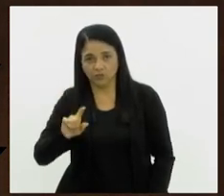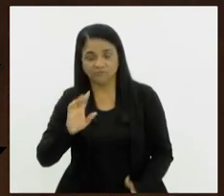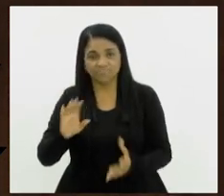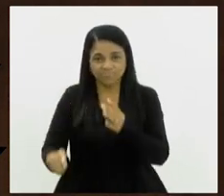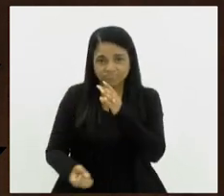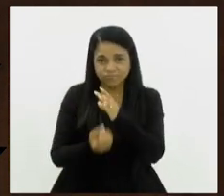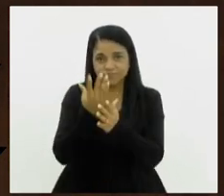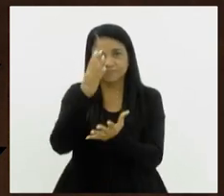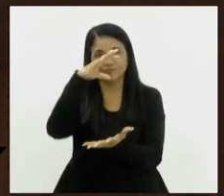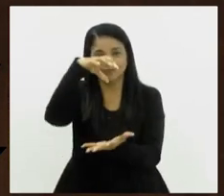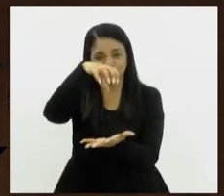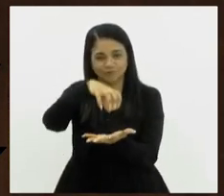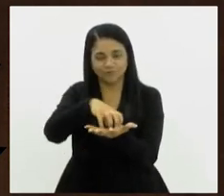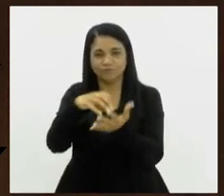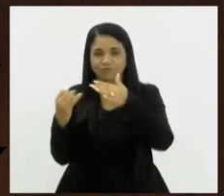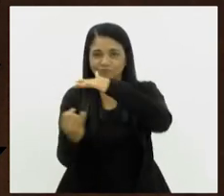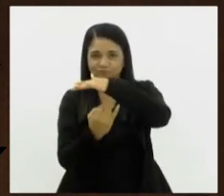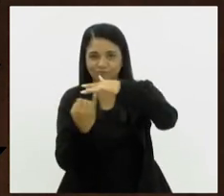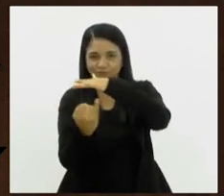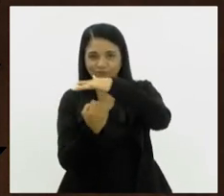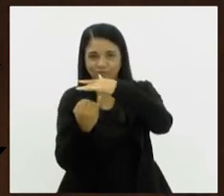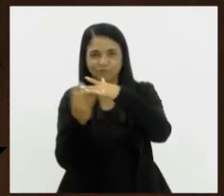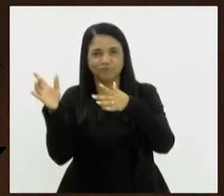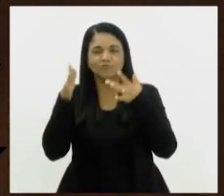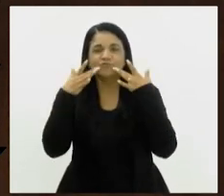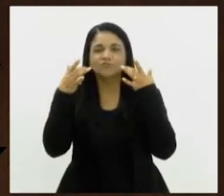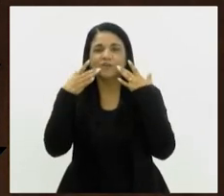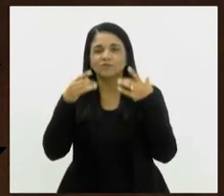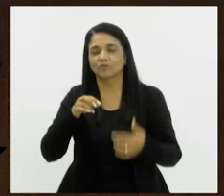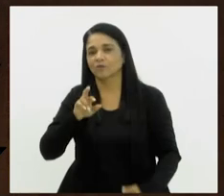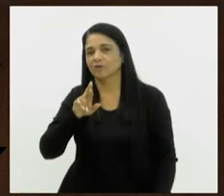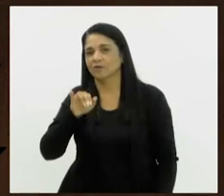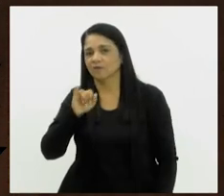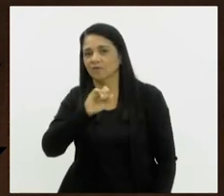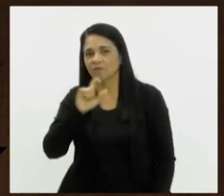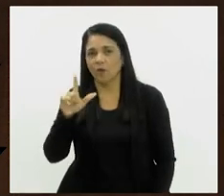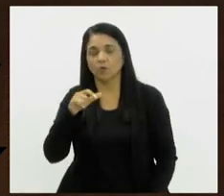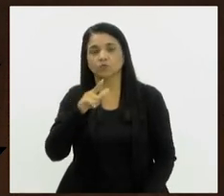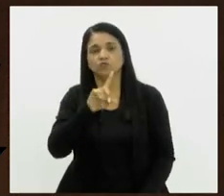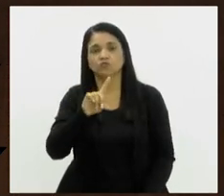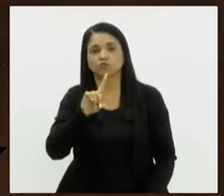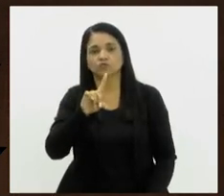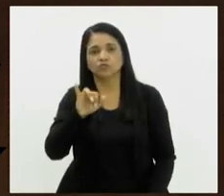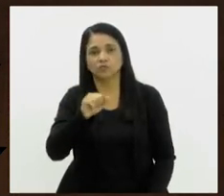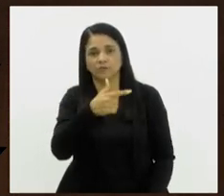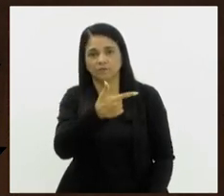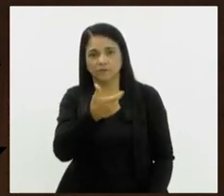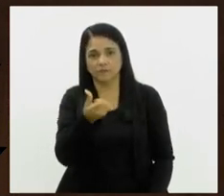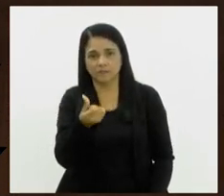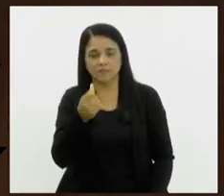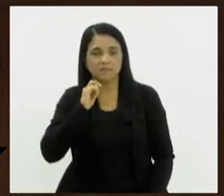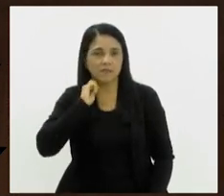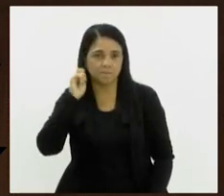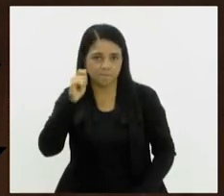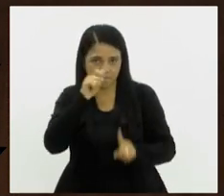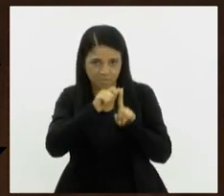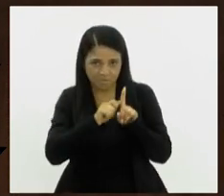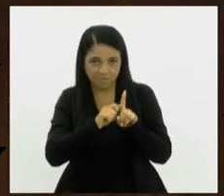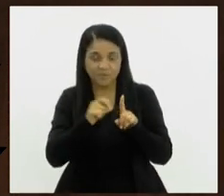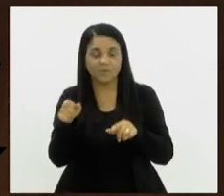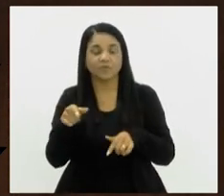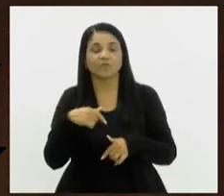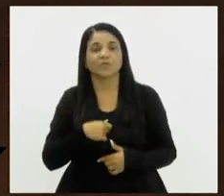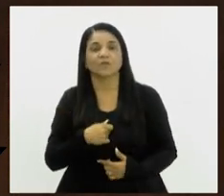ter um lançamento agora no Teatro Rival, no dia 26 de abril, né, na brevidade, e